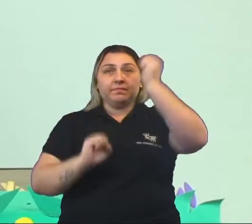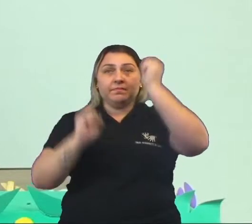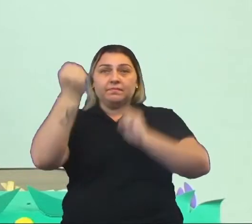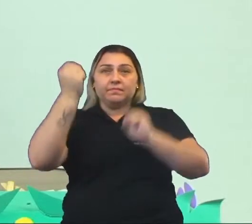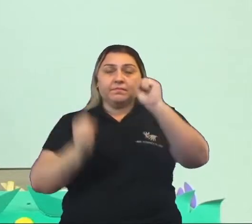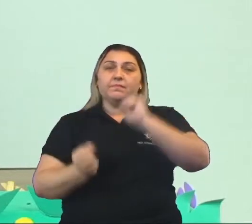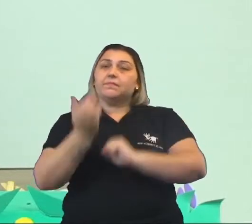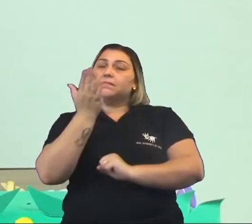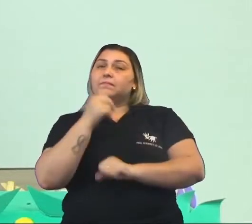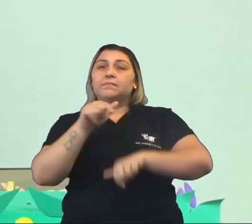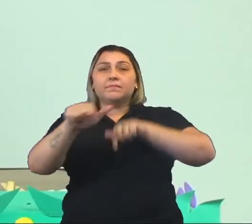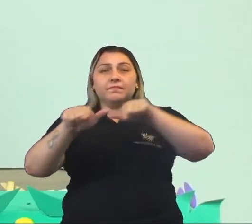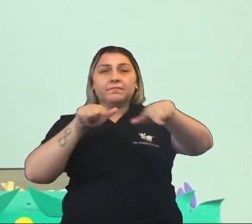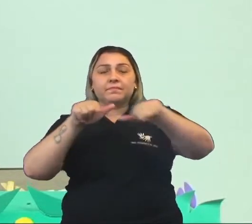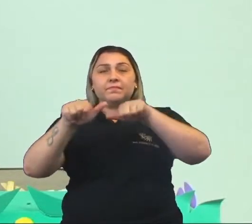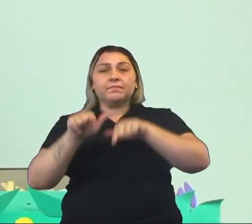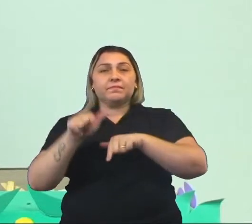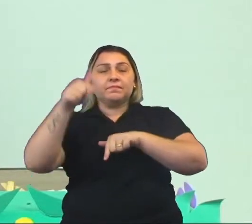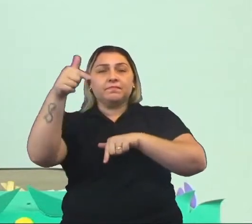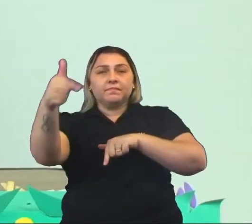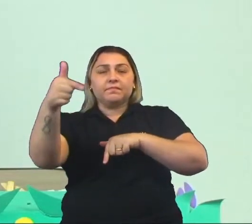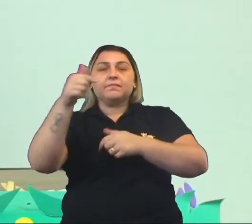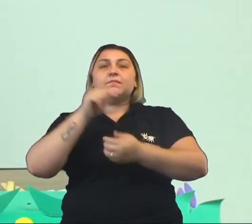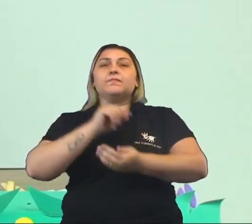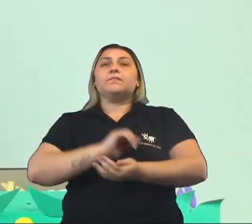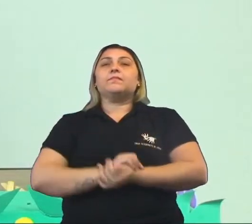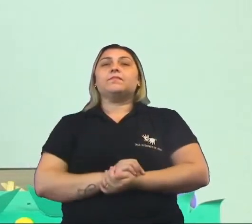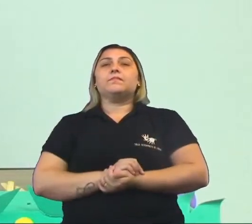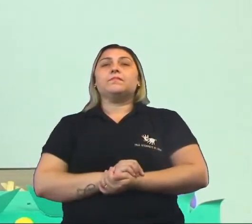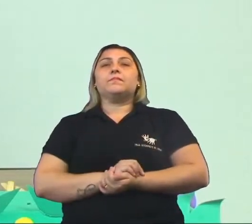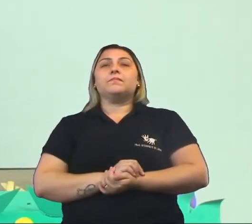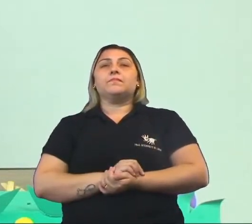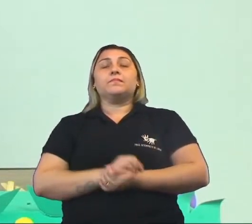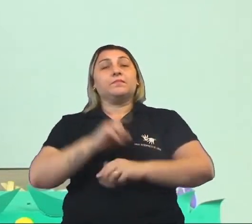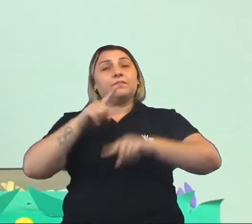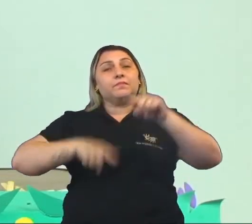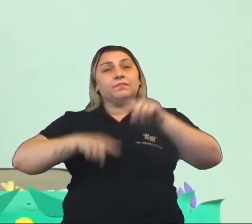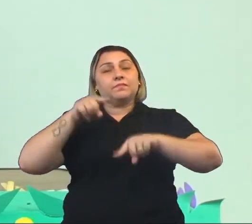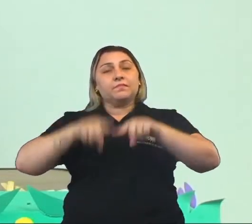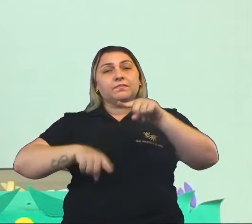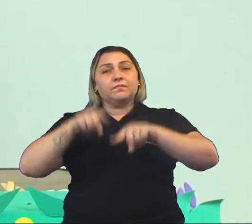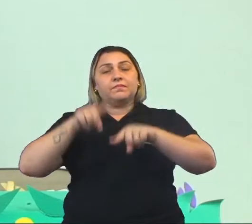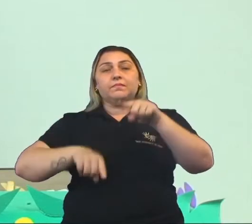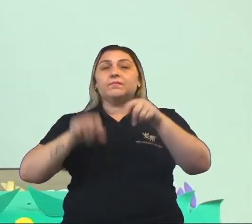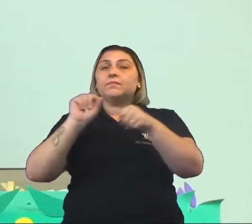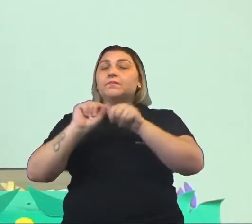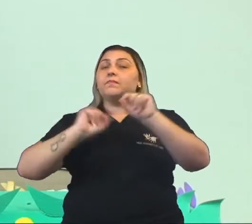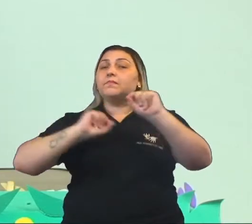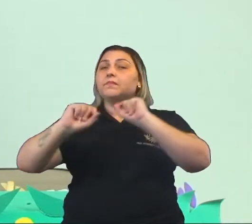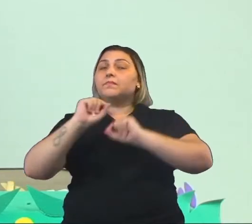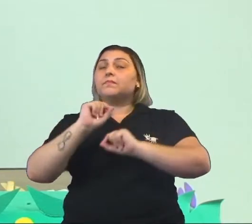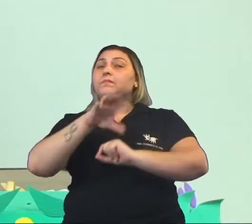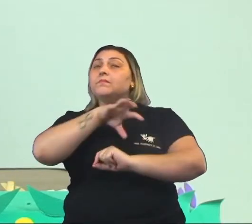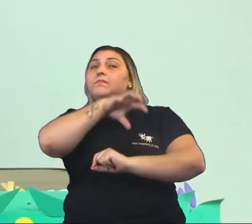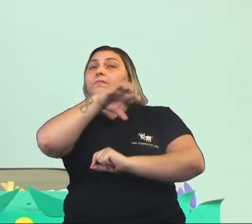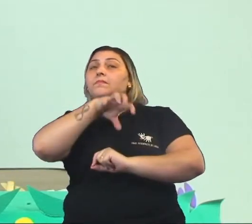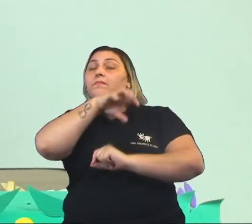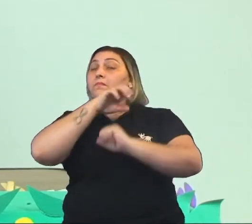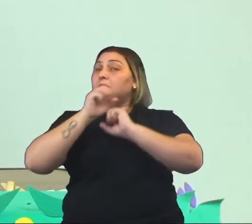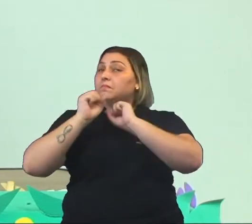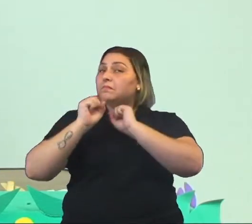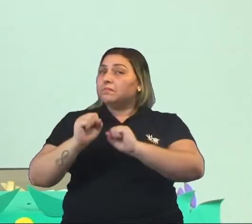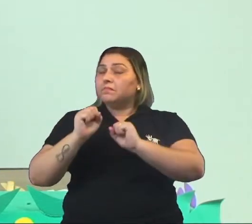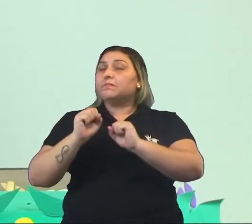alimentícias, trabalham com outro tipo de ferramentas que vai fazer com que os animais eles